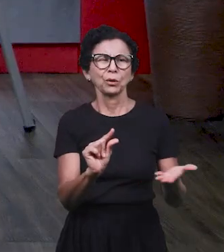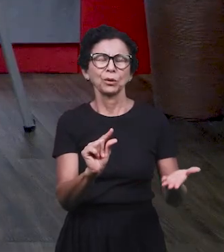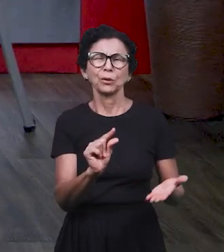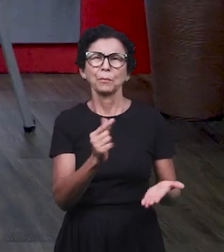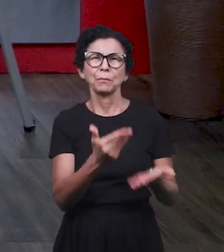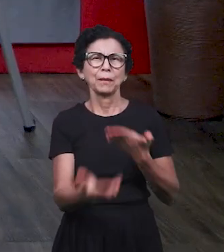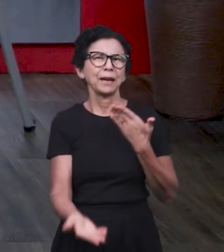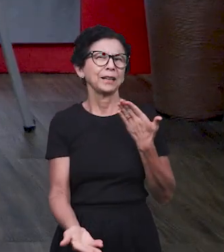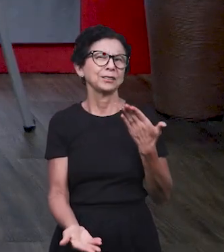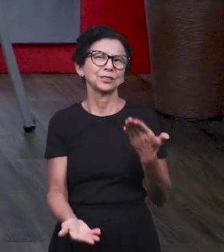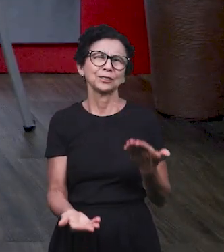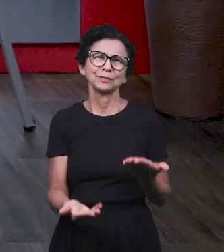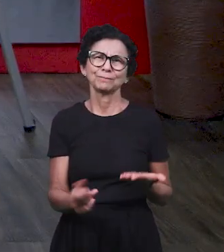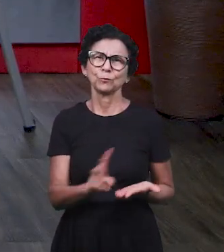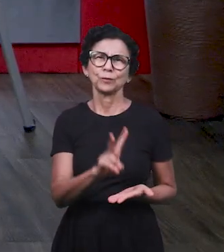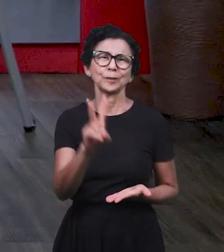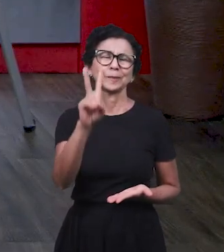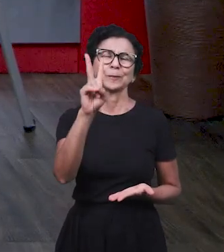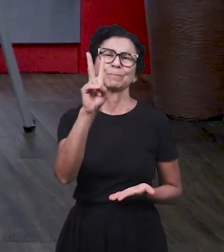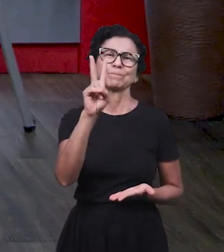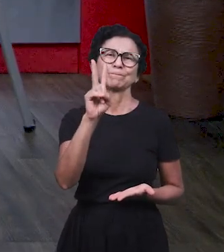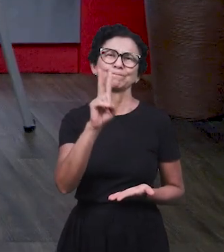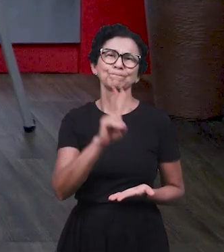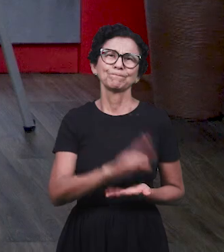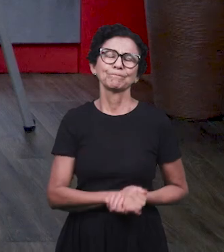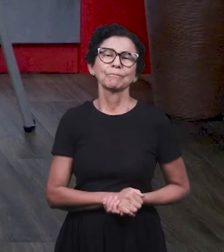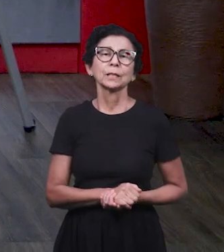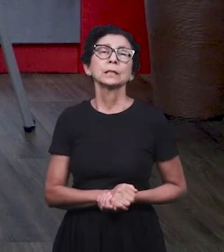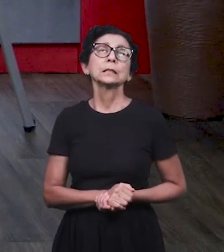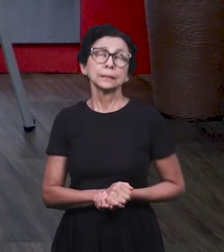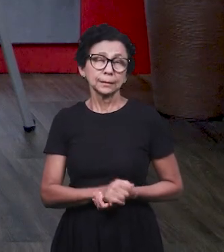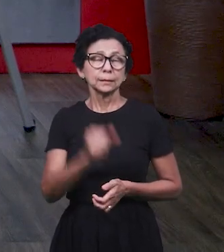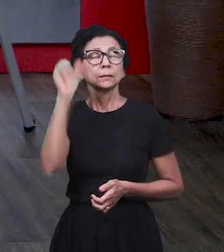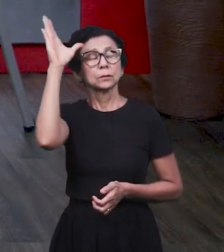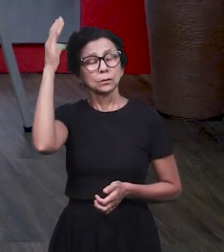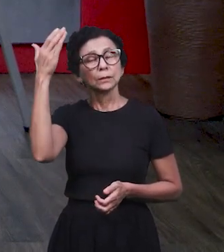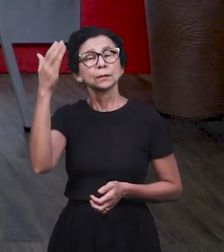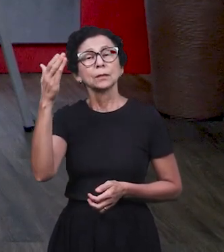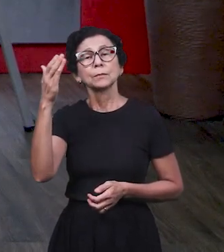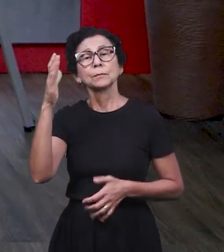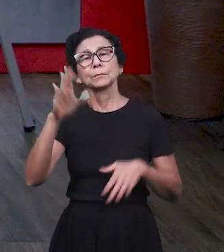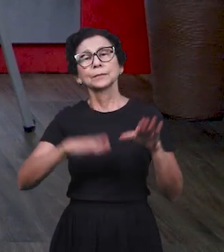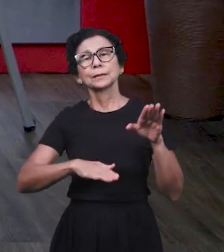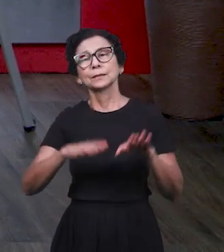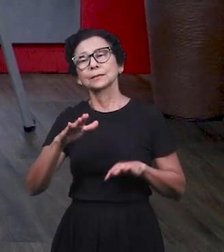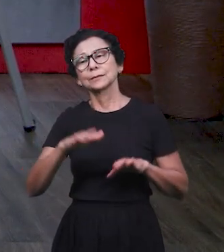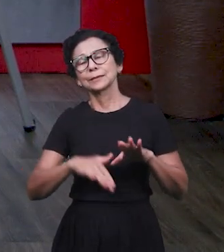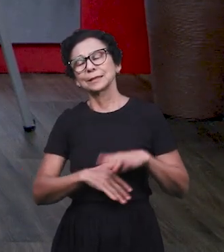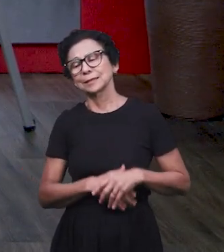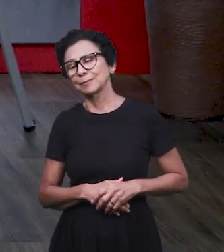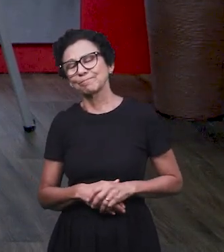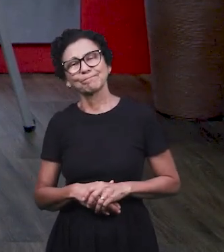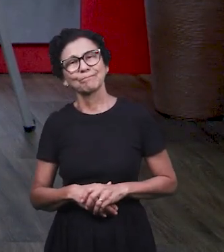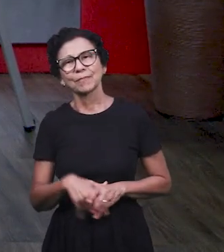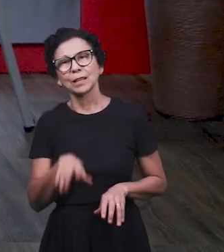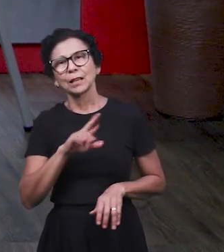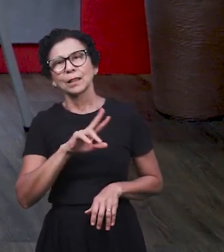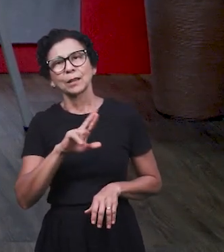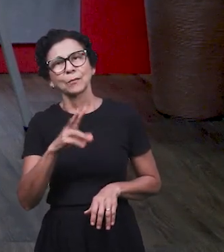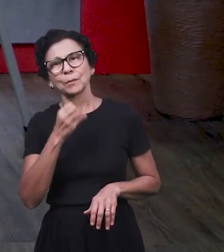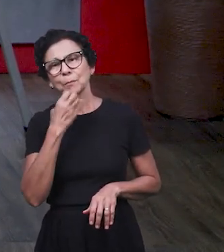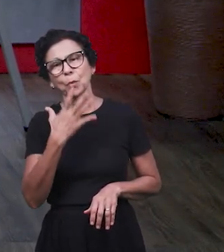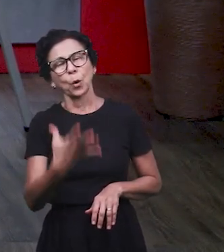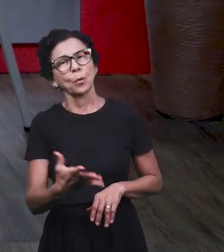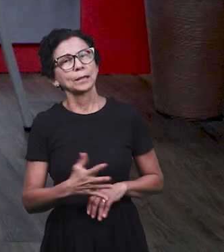o valor real daquele imóvel, né? Então, tem solução, mas às vezes a solução ela não é assim aquela